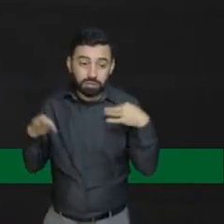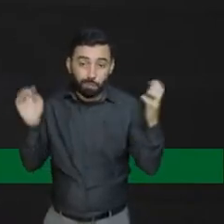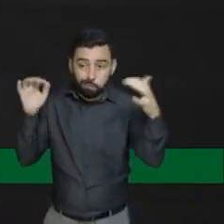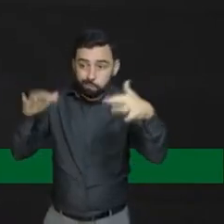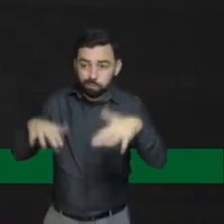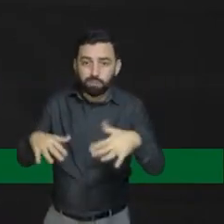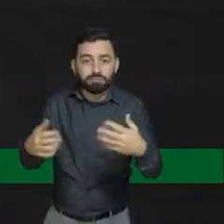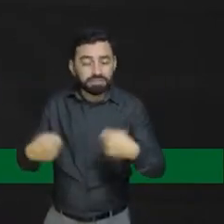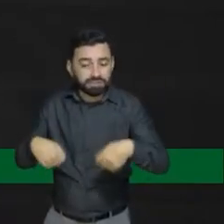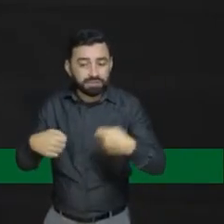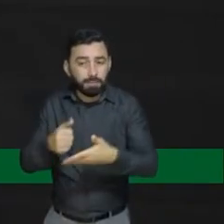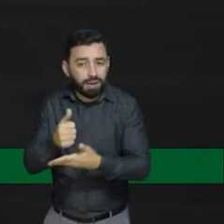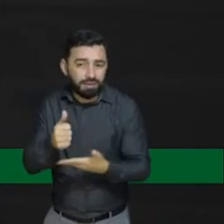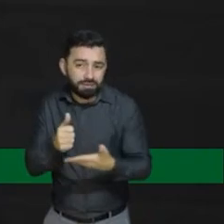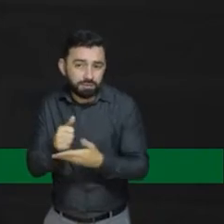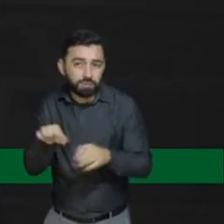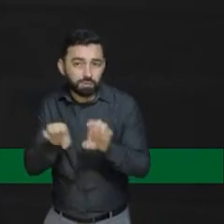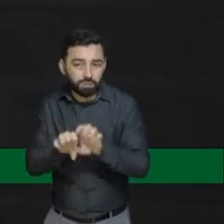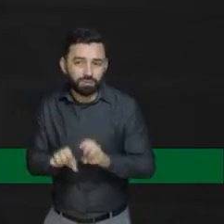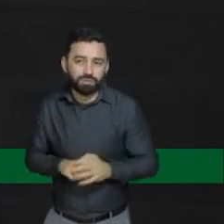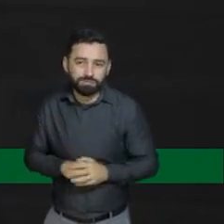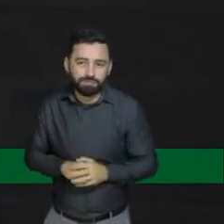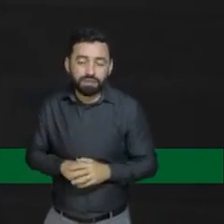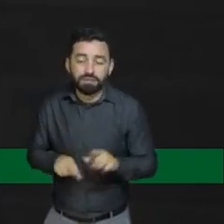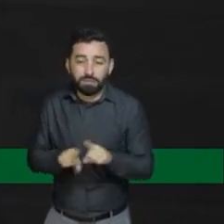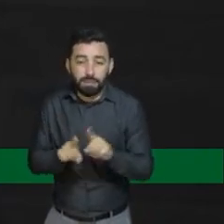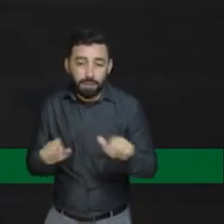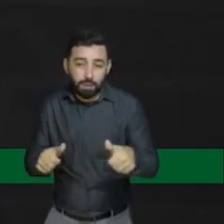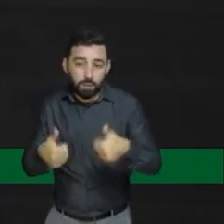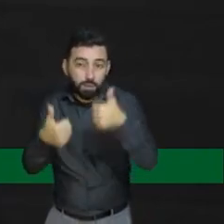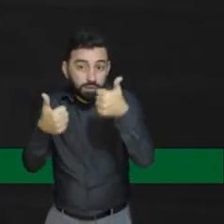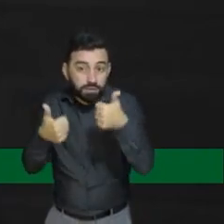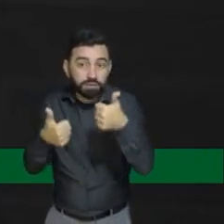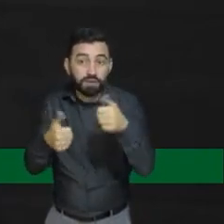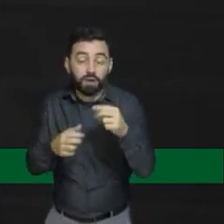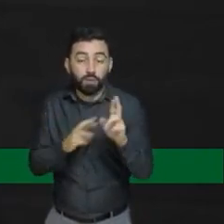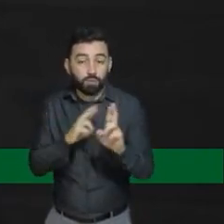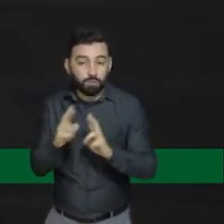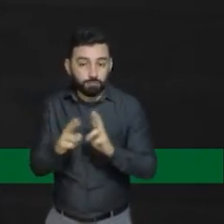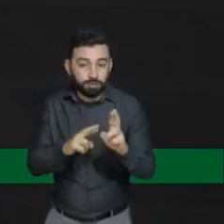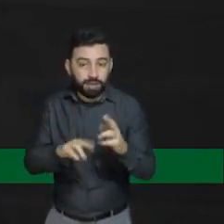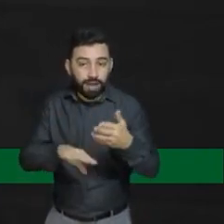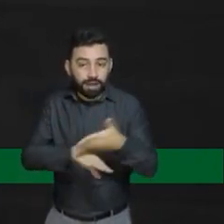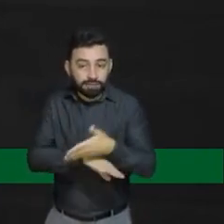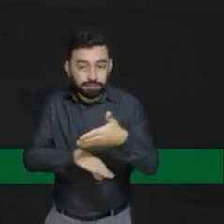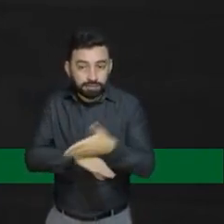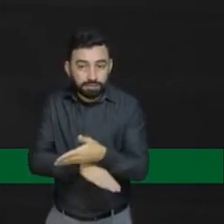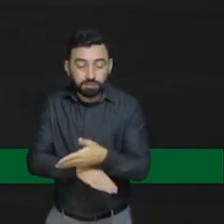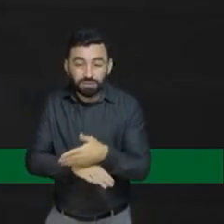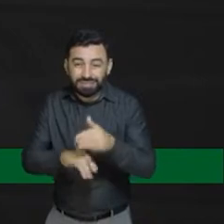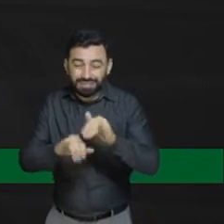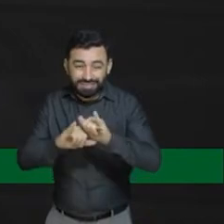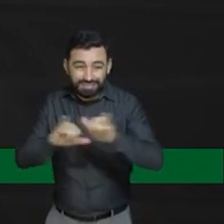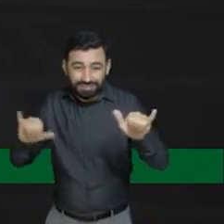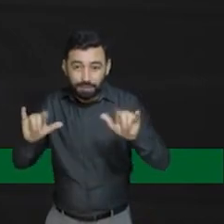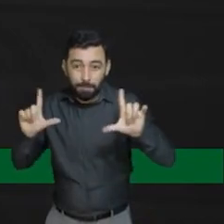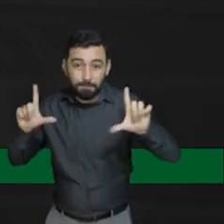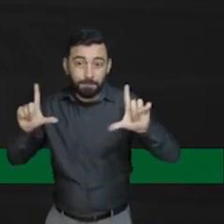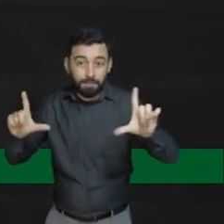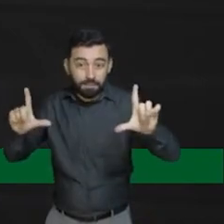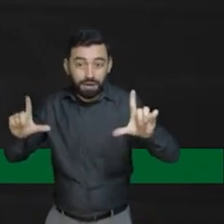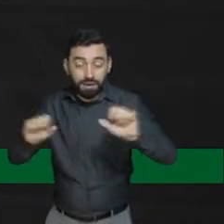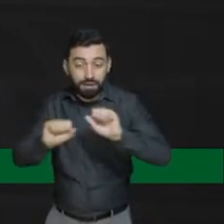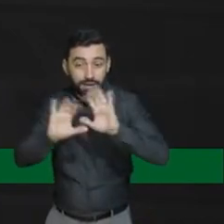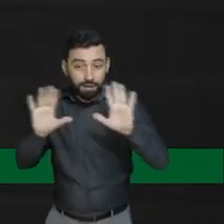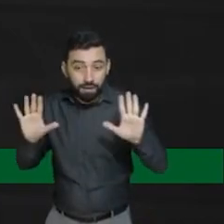É imprescindível que haja melhorias nas rodovias e acessos com sinalização clara e eficiente dos